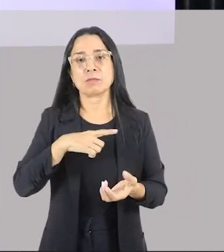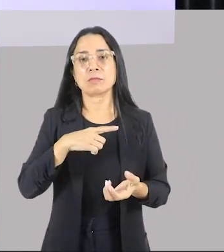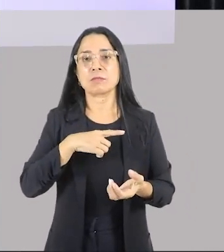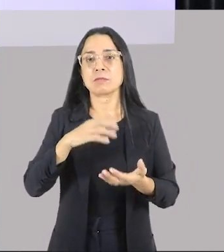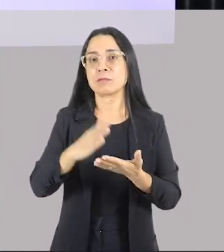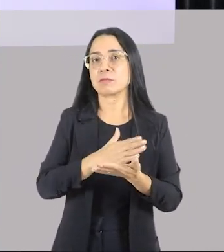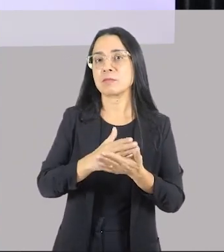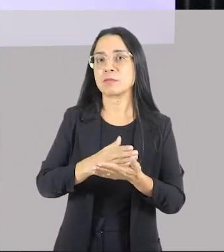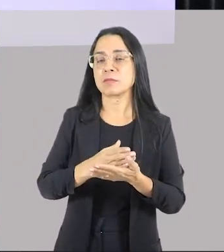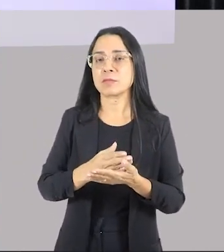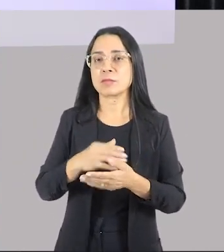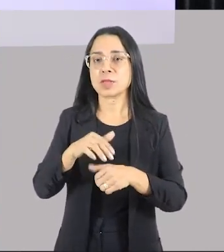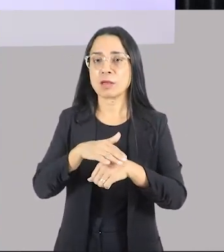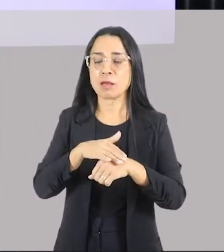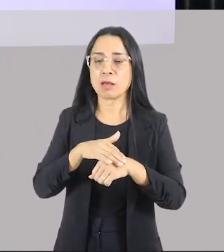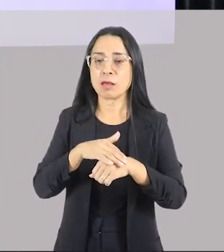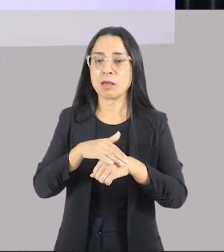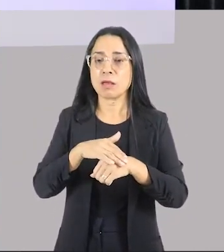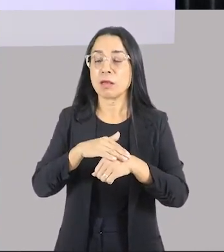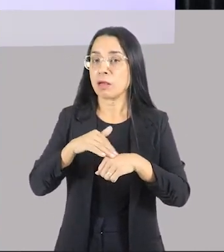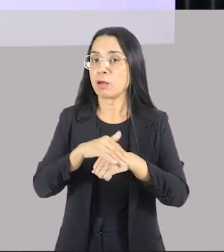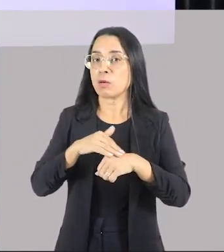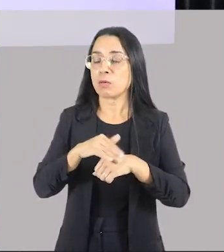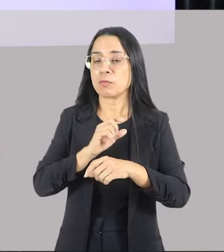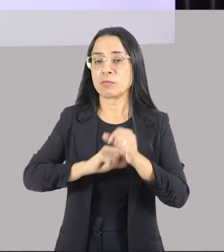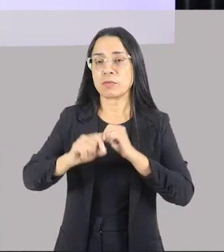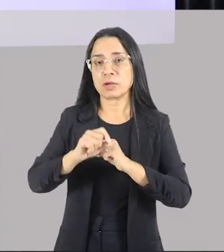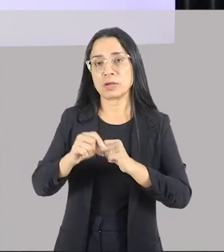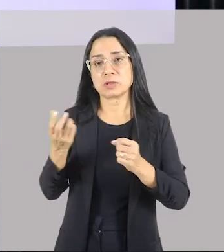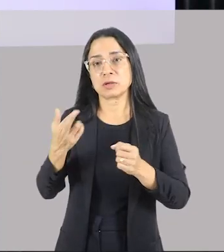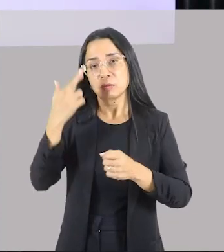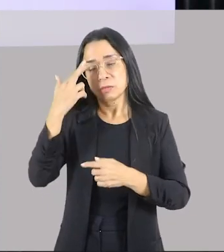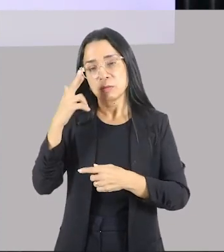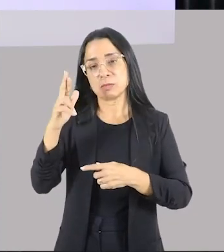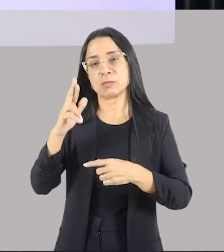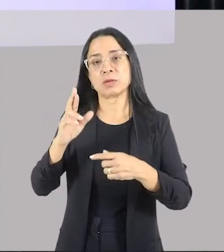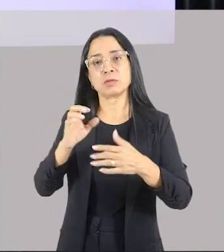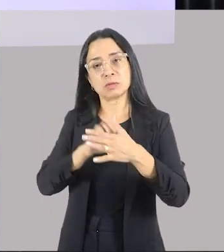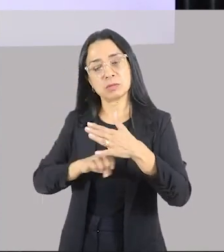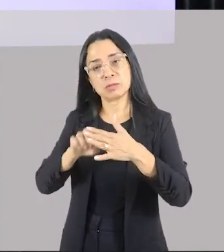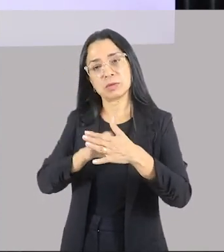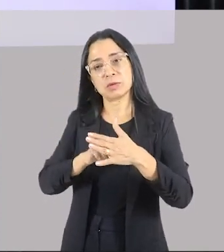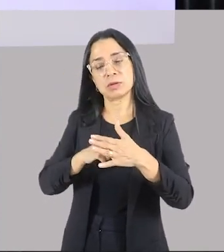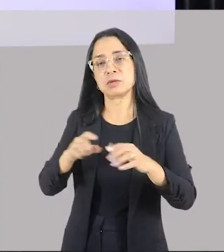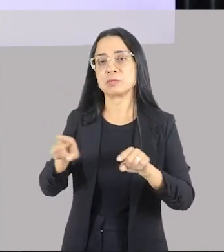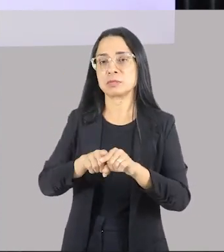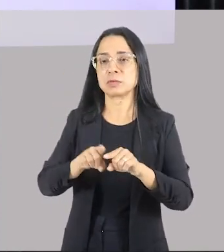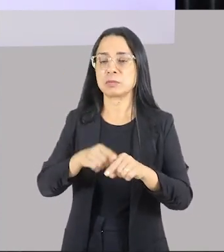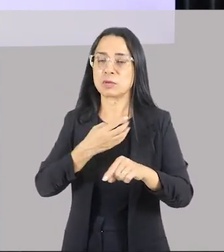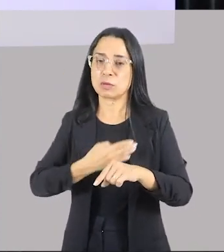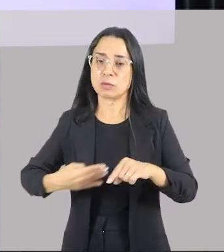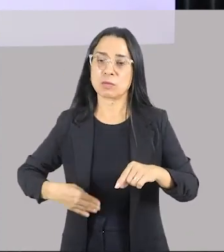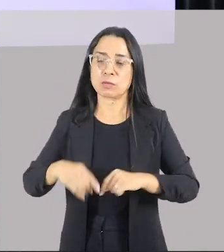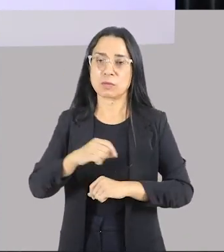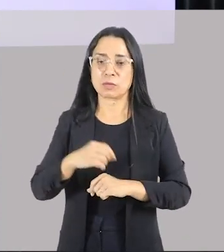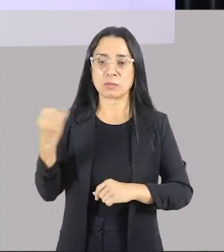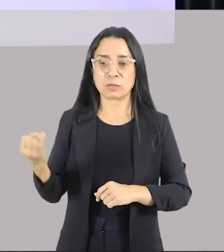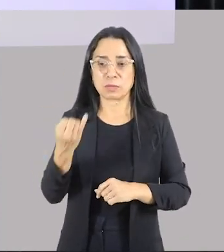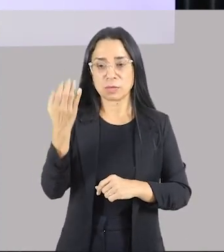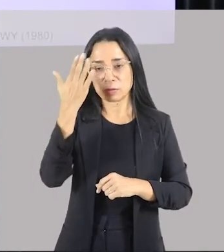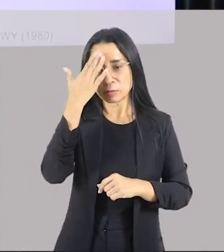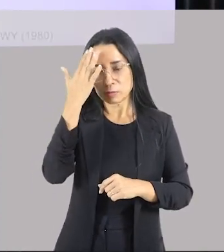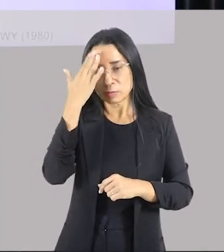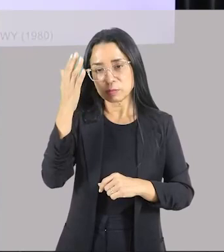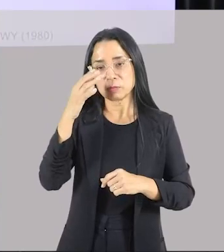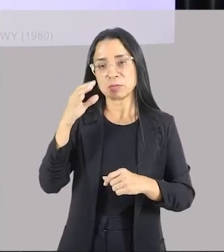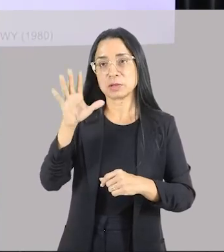diálogo com tanto os patrões, mas também com o próprio Estado. Então é importante entender esse cenário da greve lá de